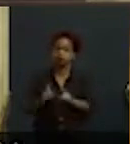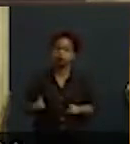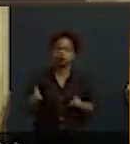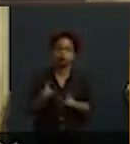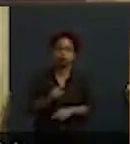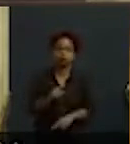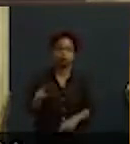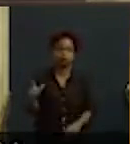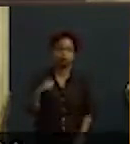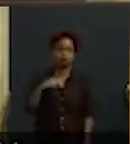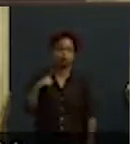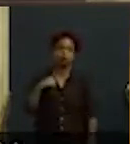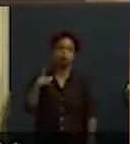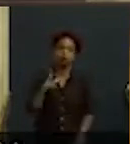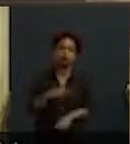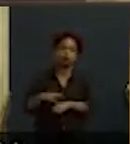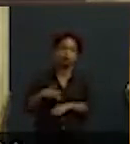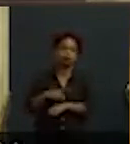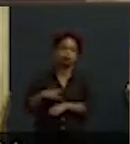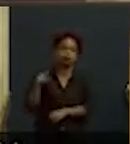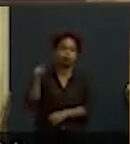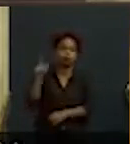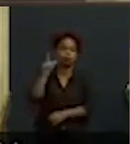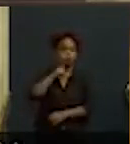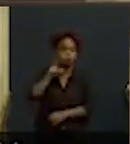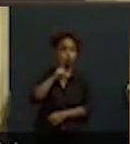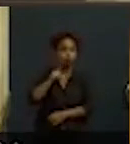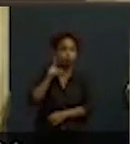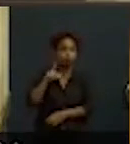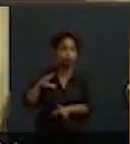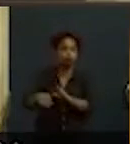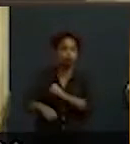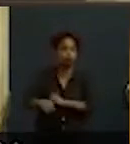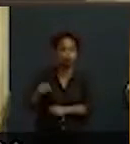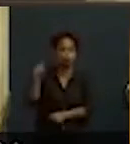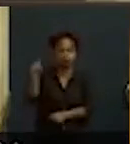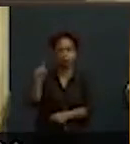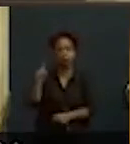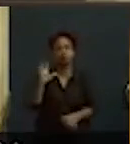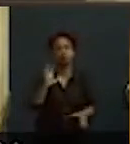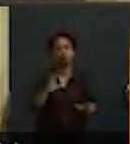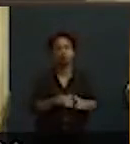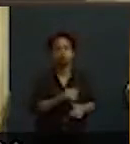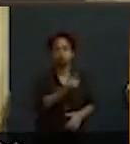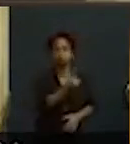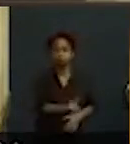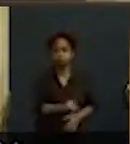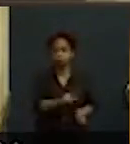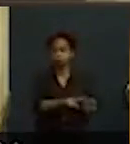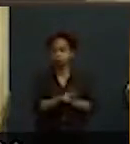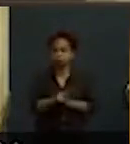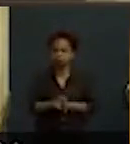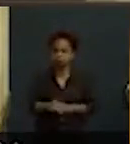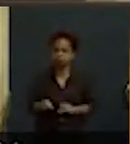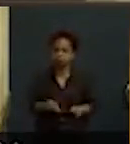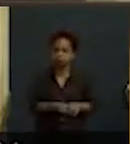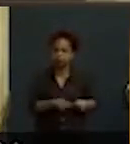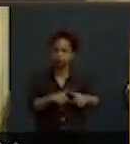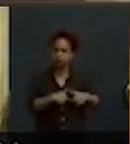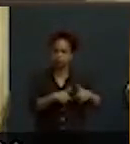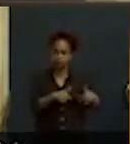Rutgers University dos Estados Unidos, diretor da Instituição de Pesquisa e Enquadramento